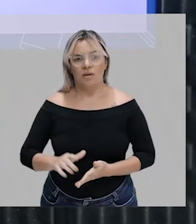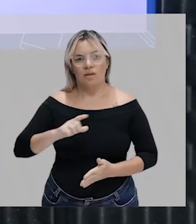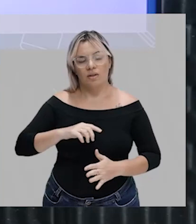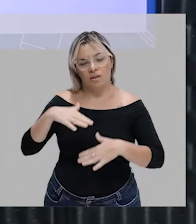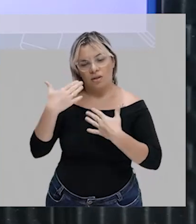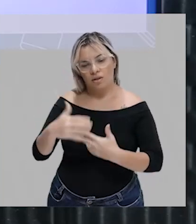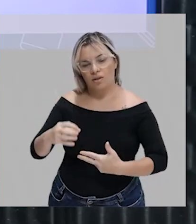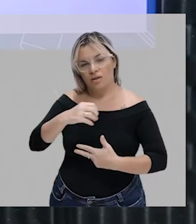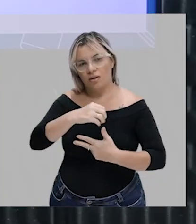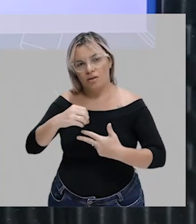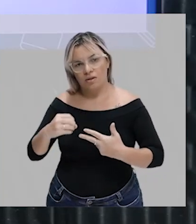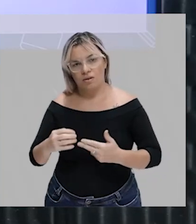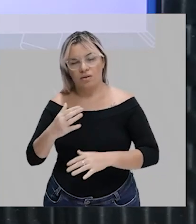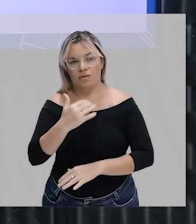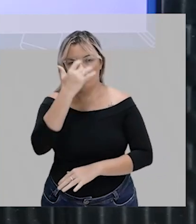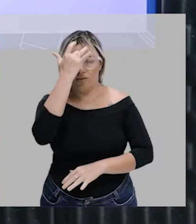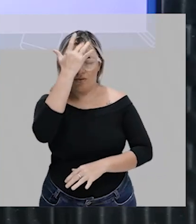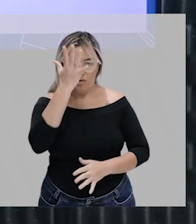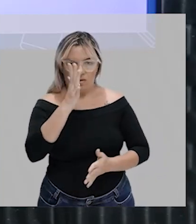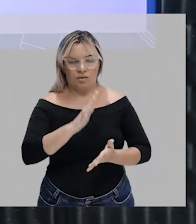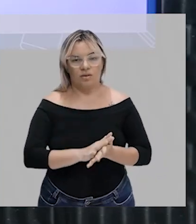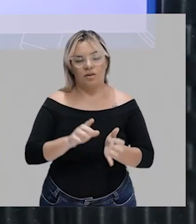para você. Lembrando que